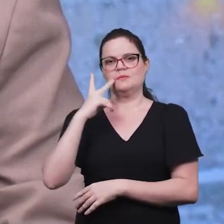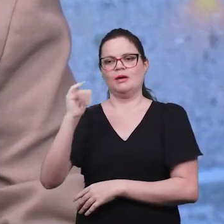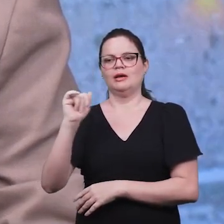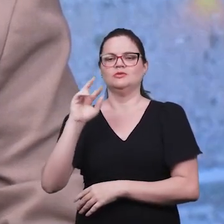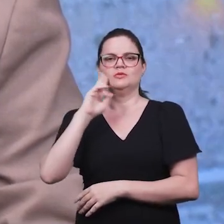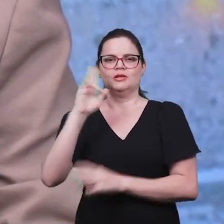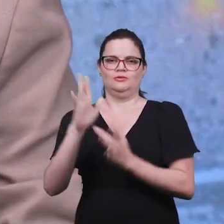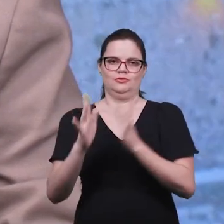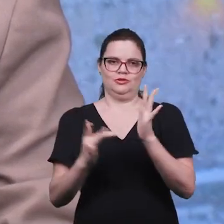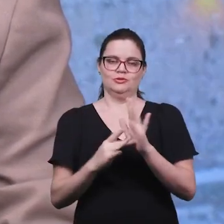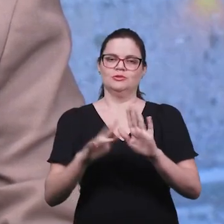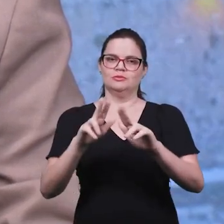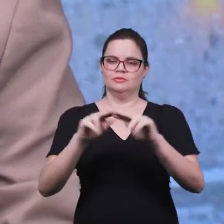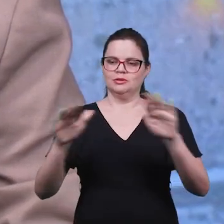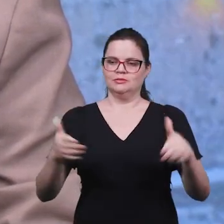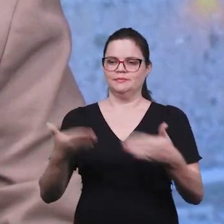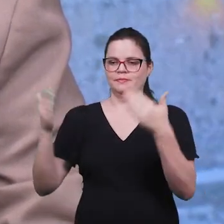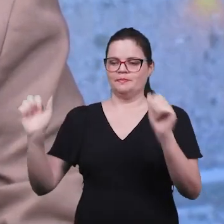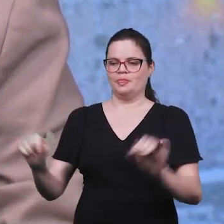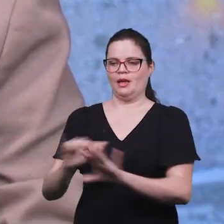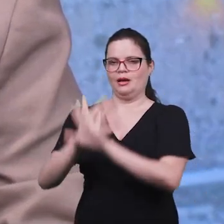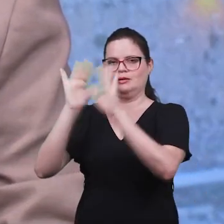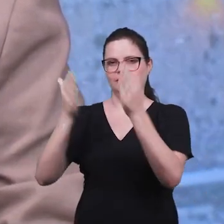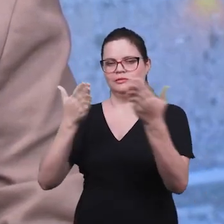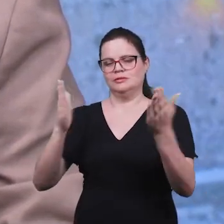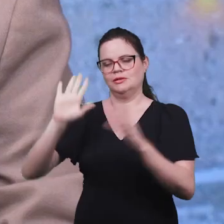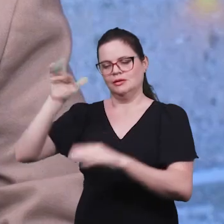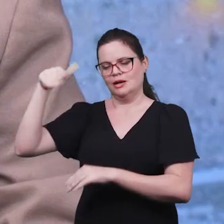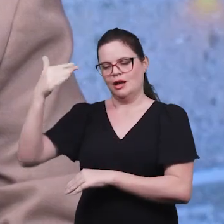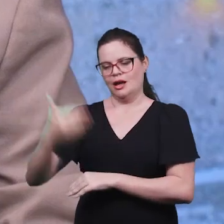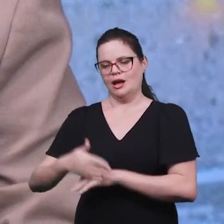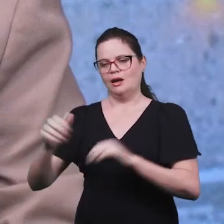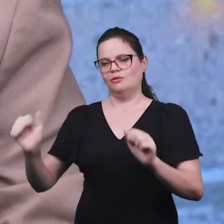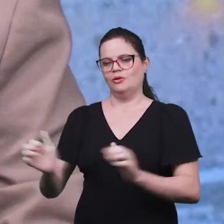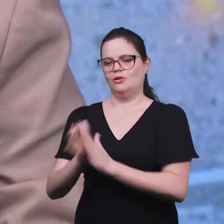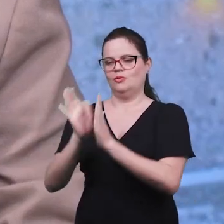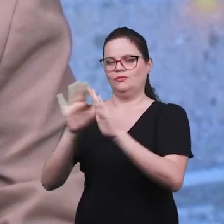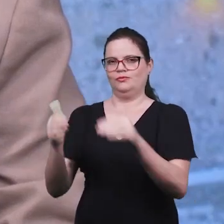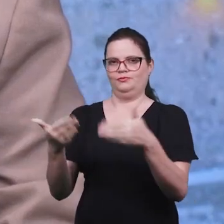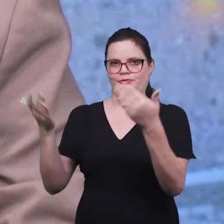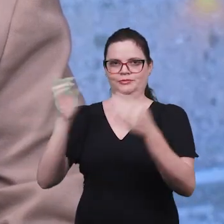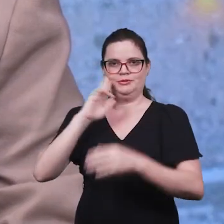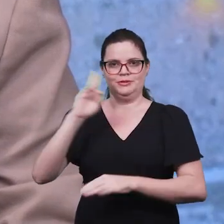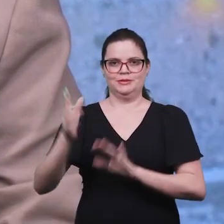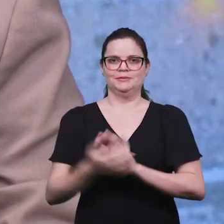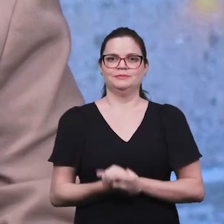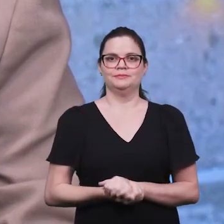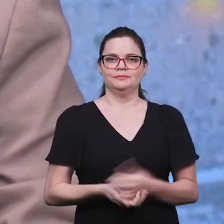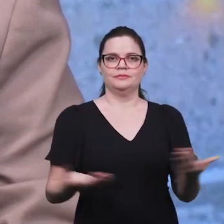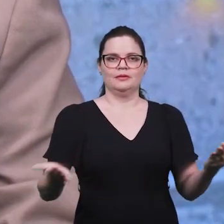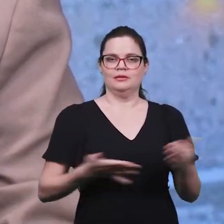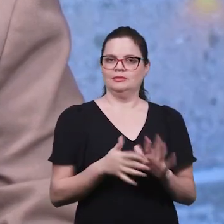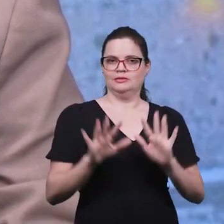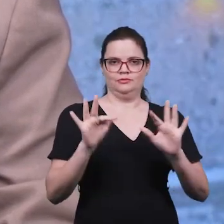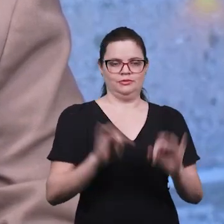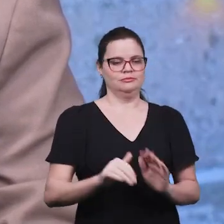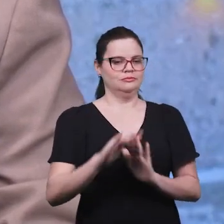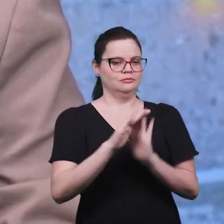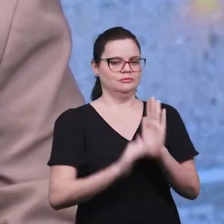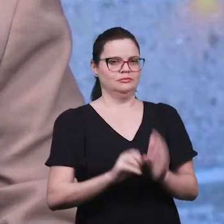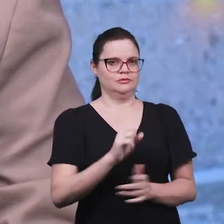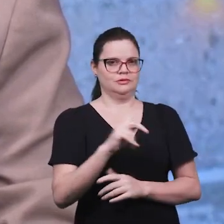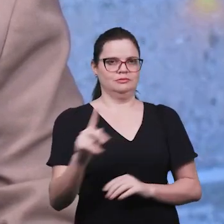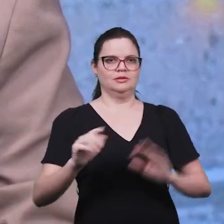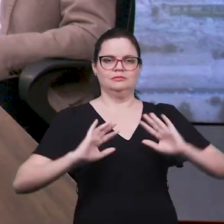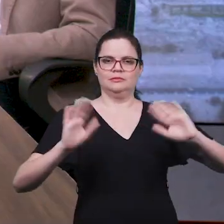Senhor Jesus. Por isso, a Ele toda a honra, toda a glória e todo louvor. Amém. Nós encerramos aqui